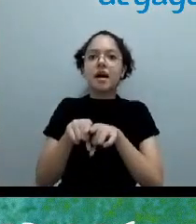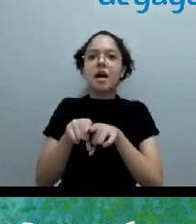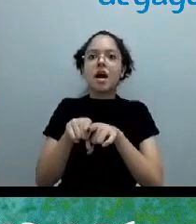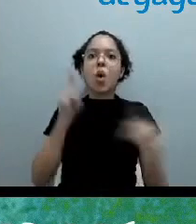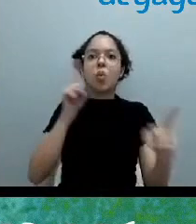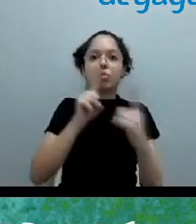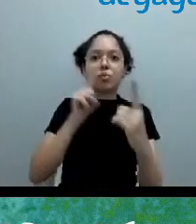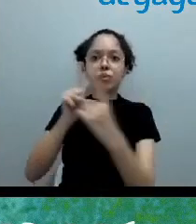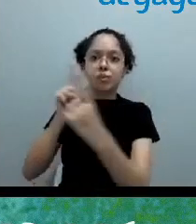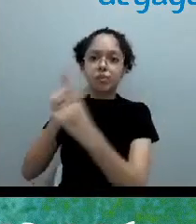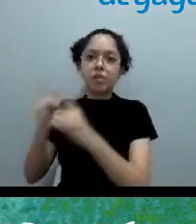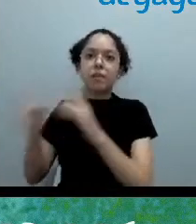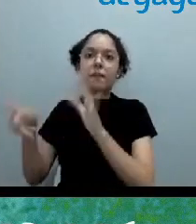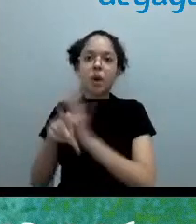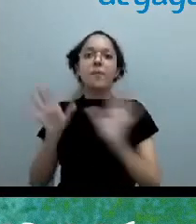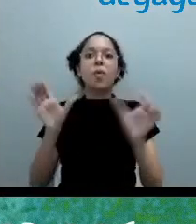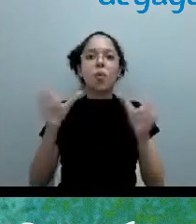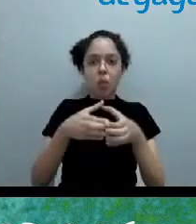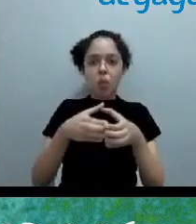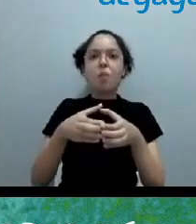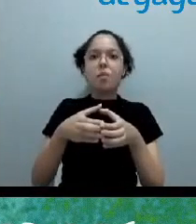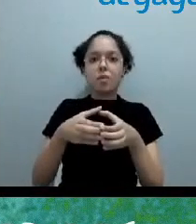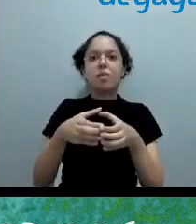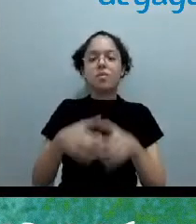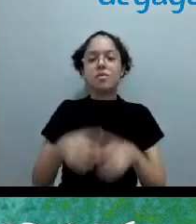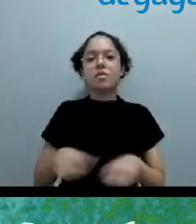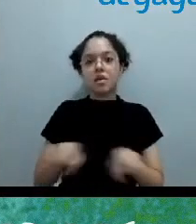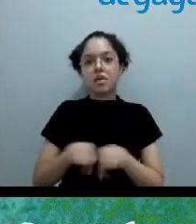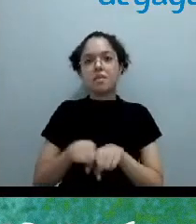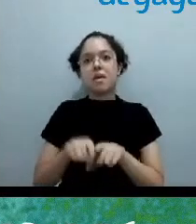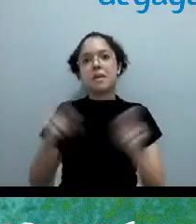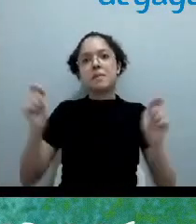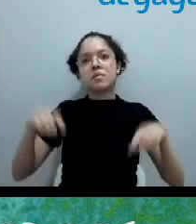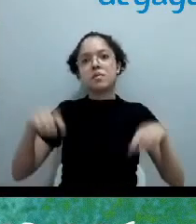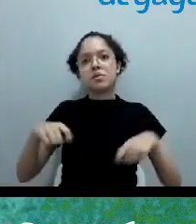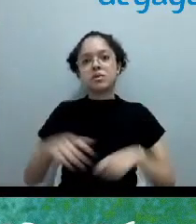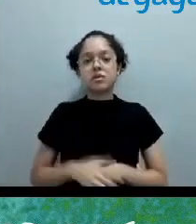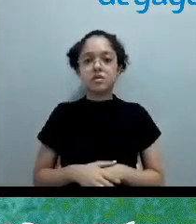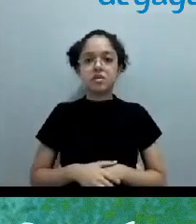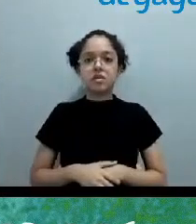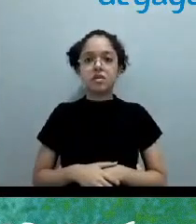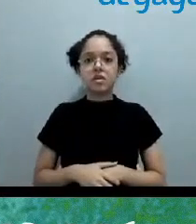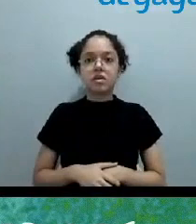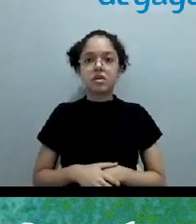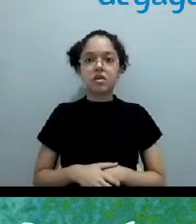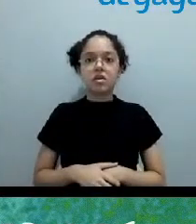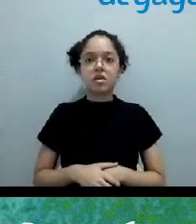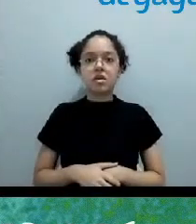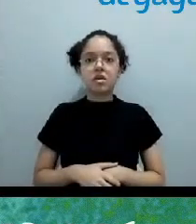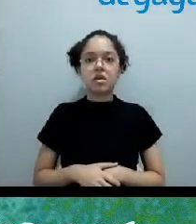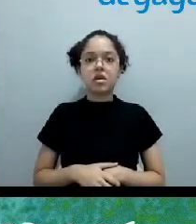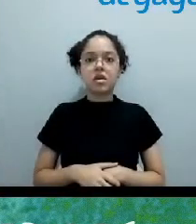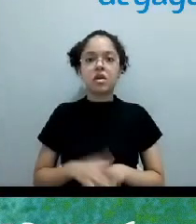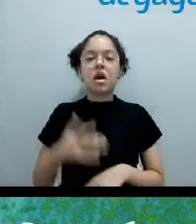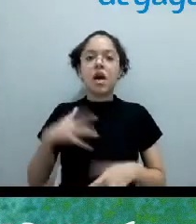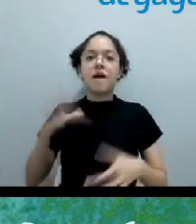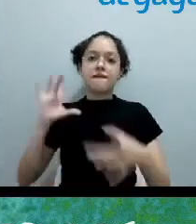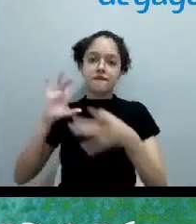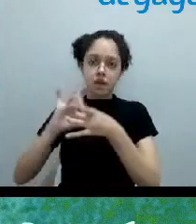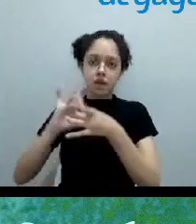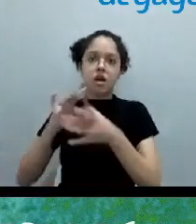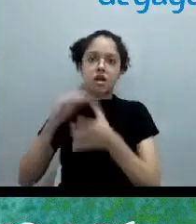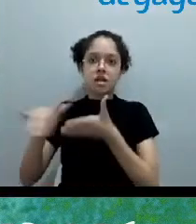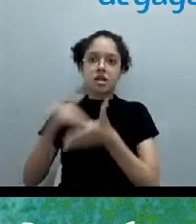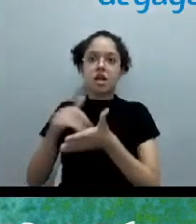maior atenção e um maior cuidado. Como é vinculada à Secretaria da Saúde também de uma certa